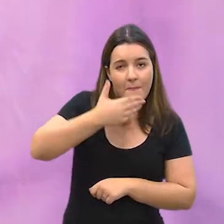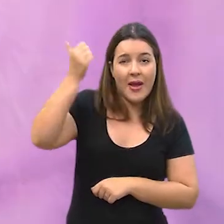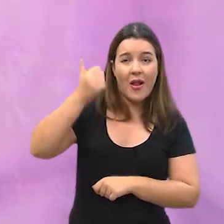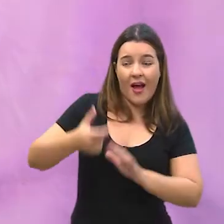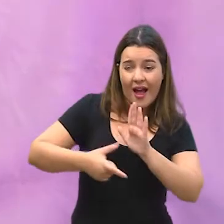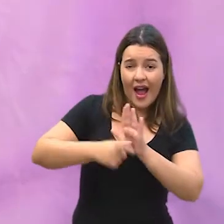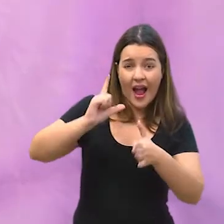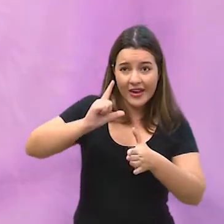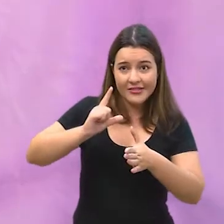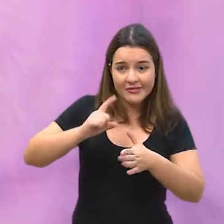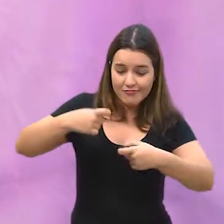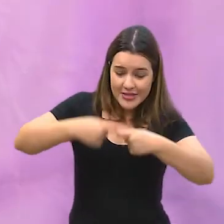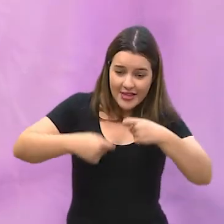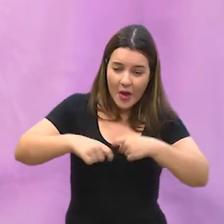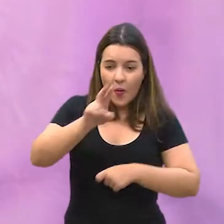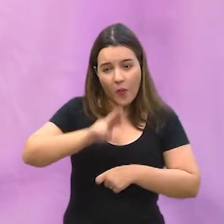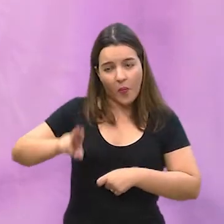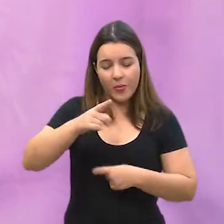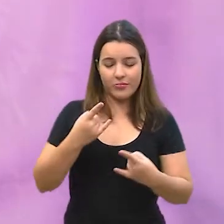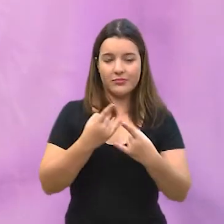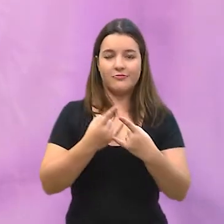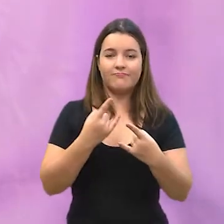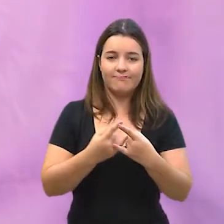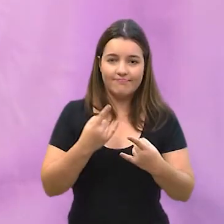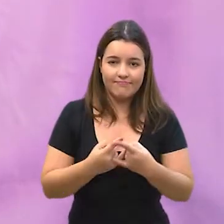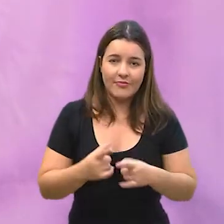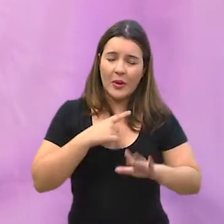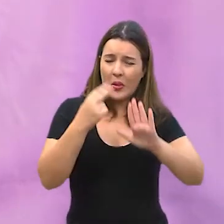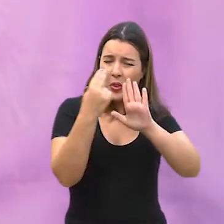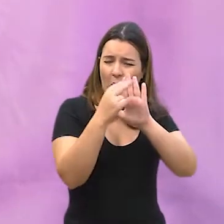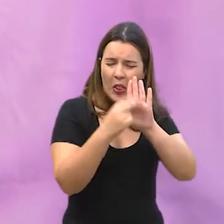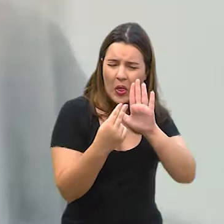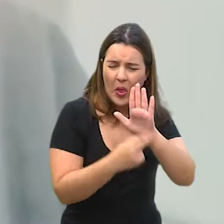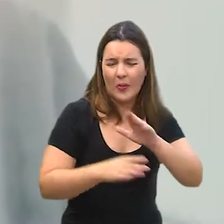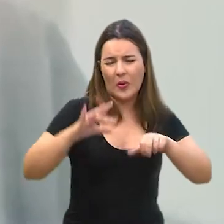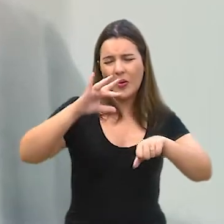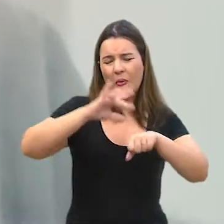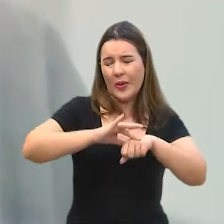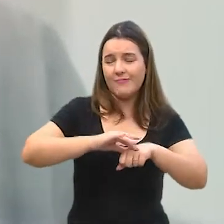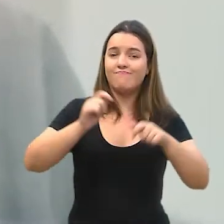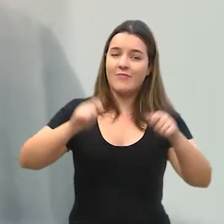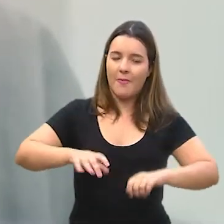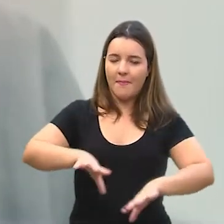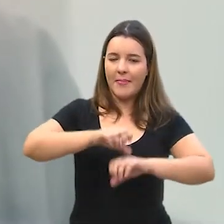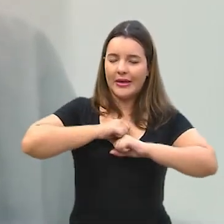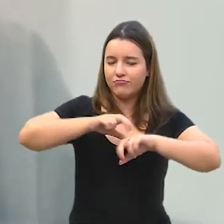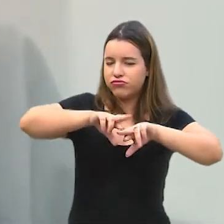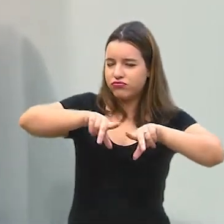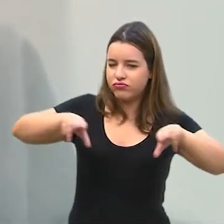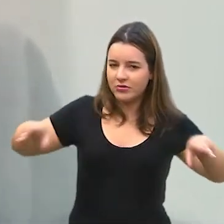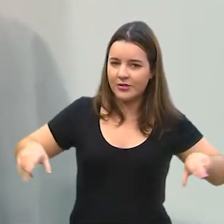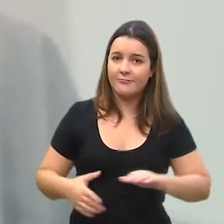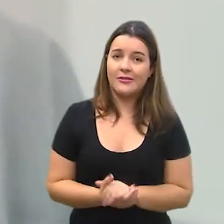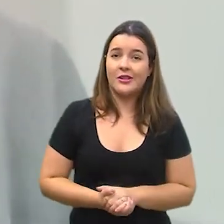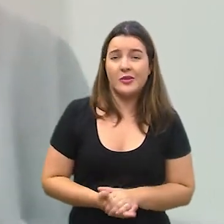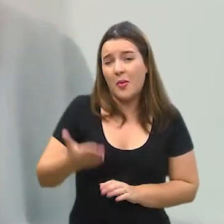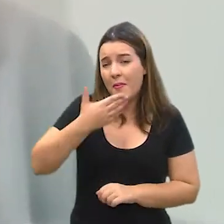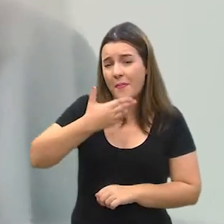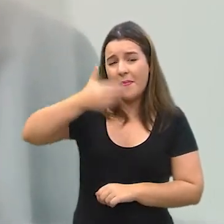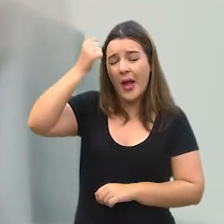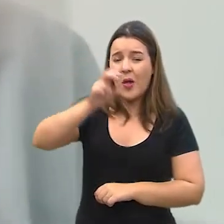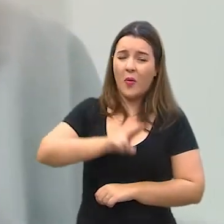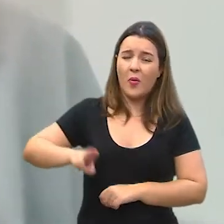Então, certamente a prevenção é a medida mais importante. Agora, é bom até a gente reforçar, apesar de ser um